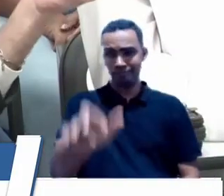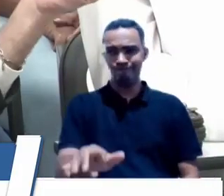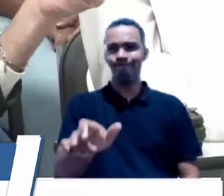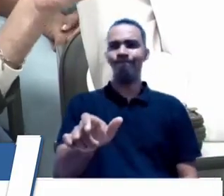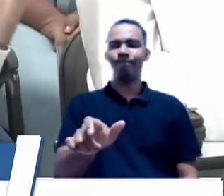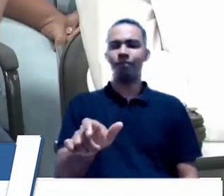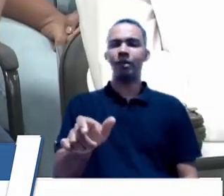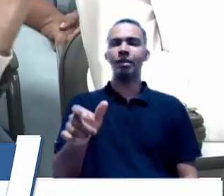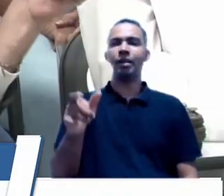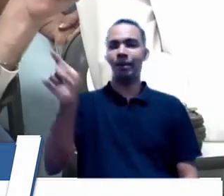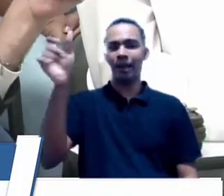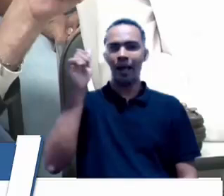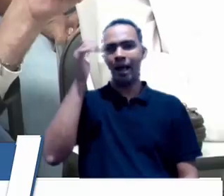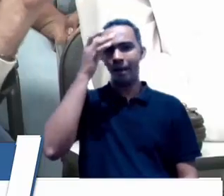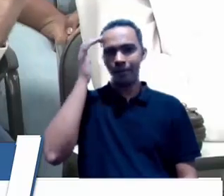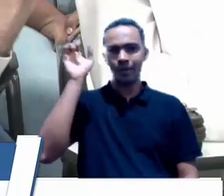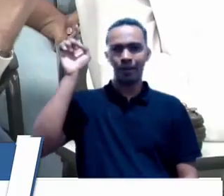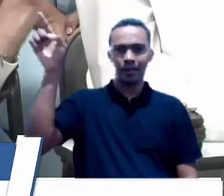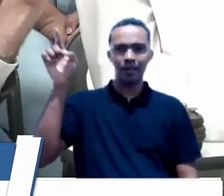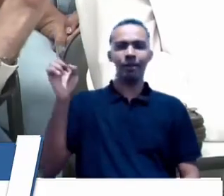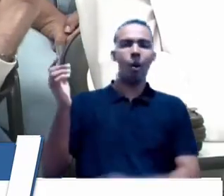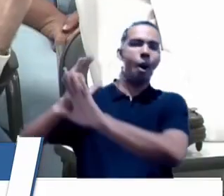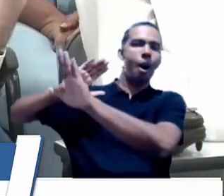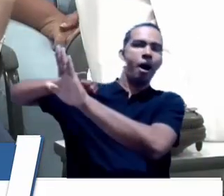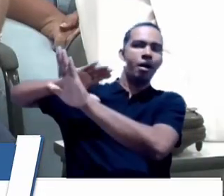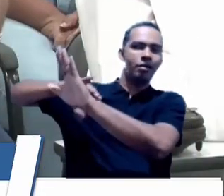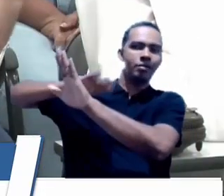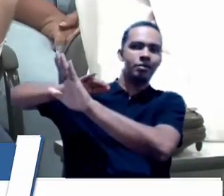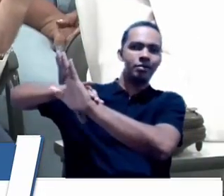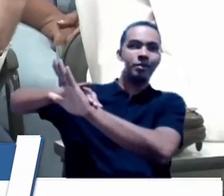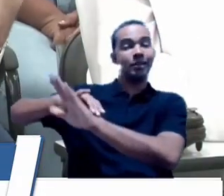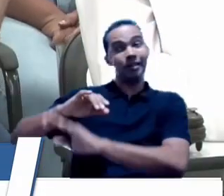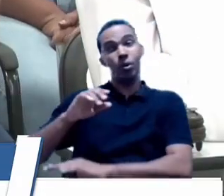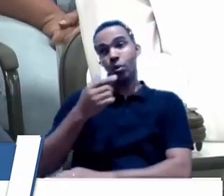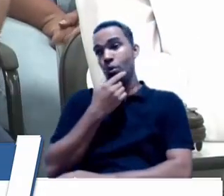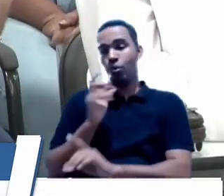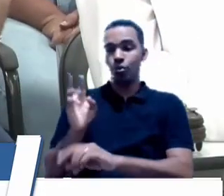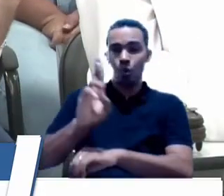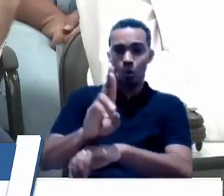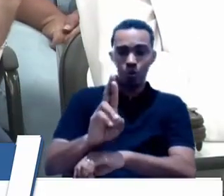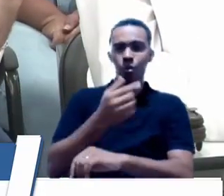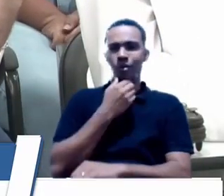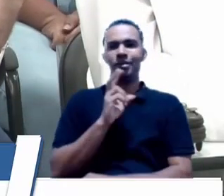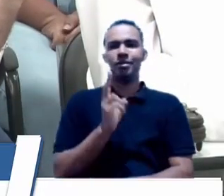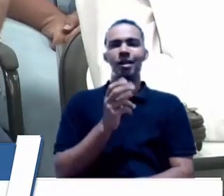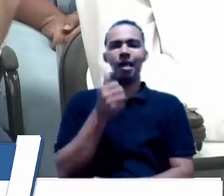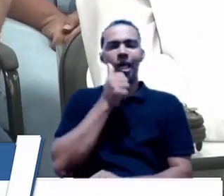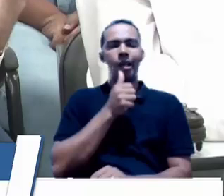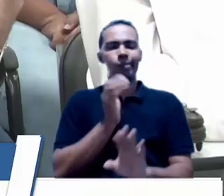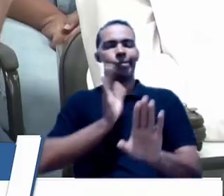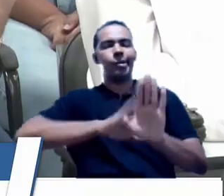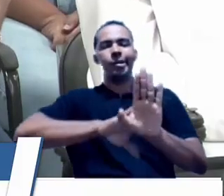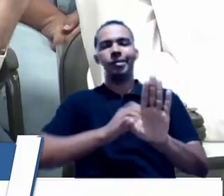lá por trás, dizem, né, por trás de um grande homem sempre tem uma grande mulher, e se